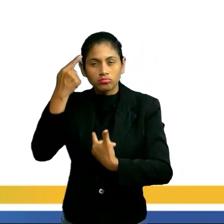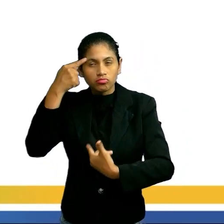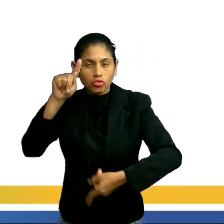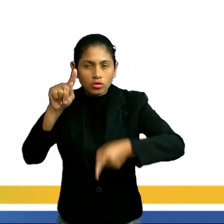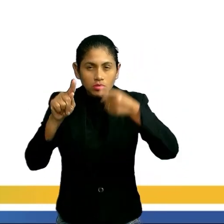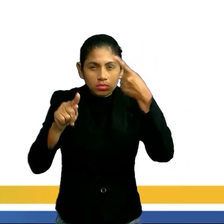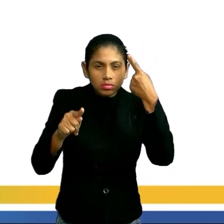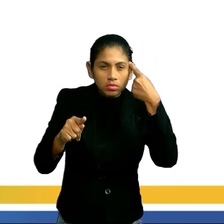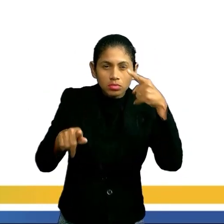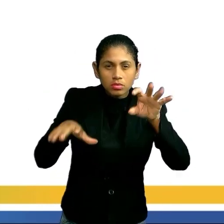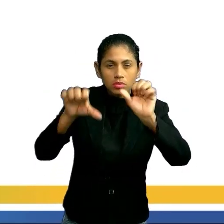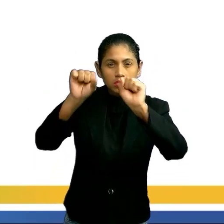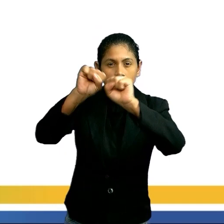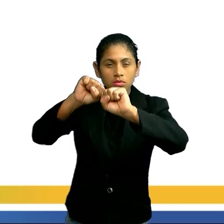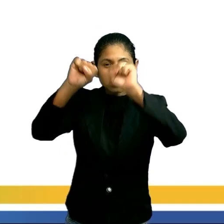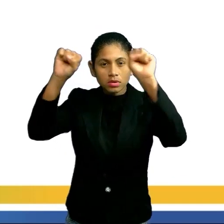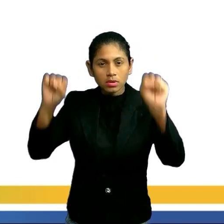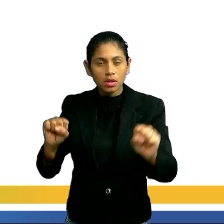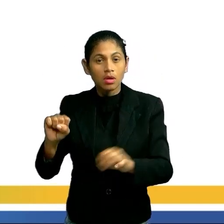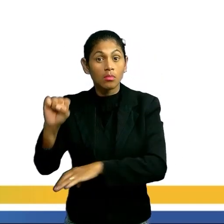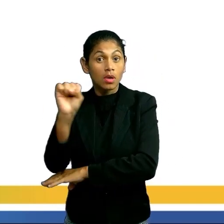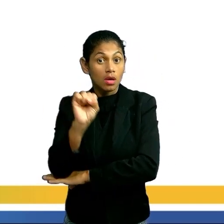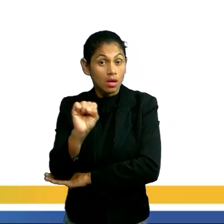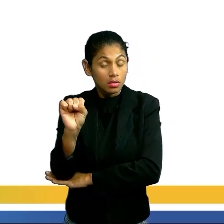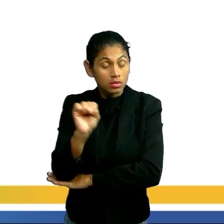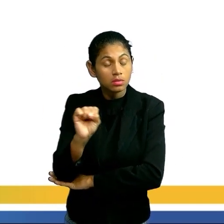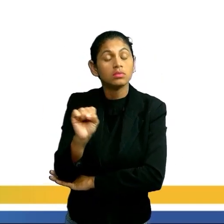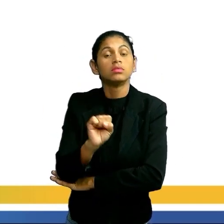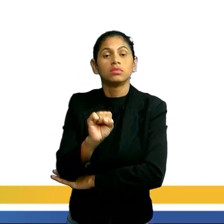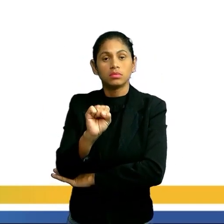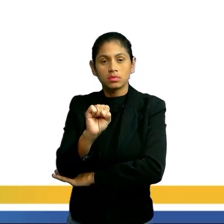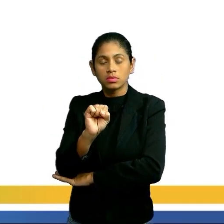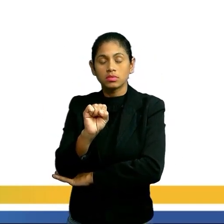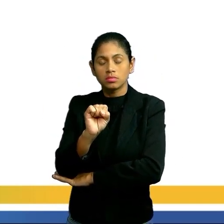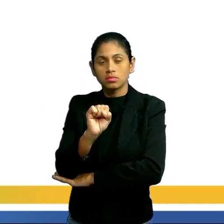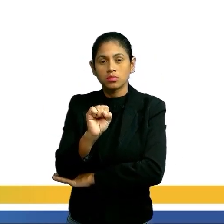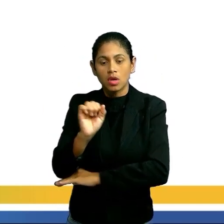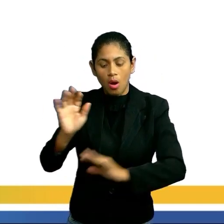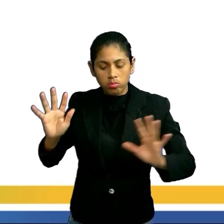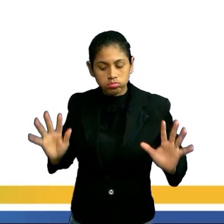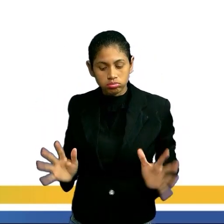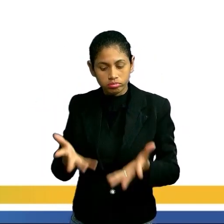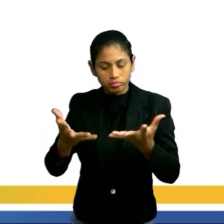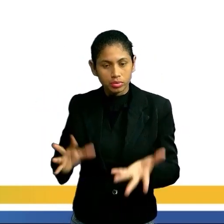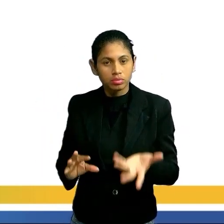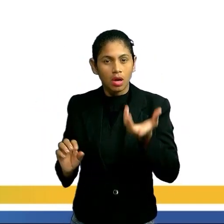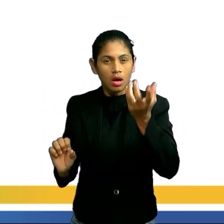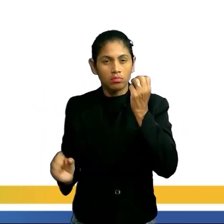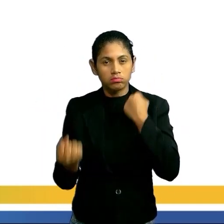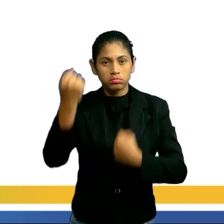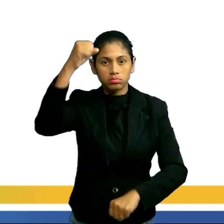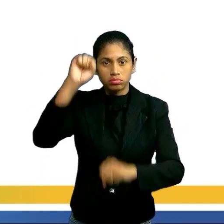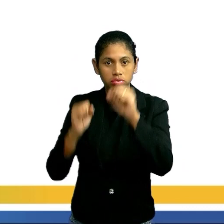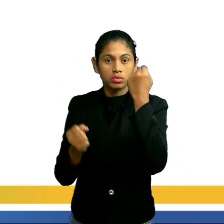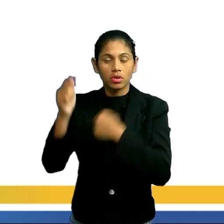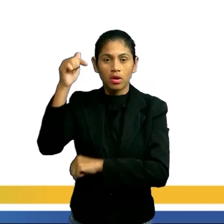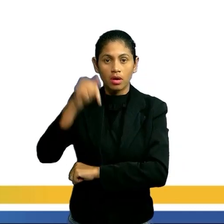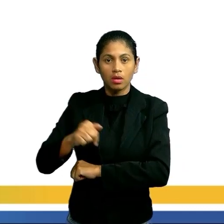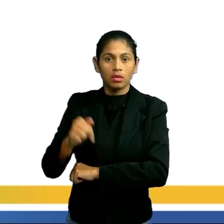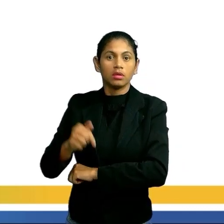de fomentar a industrialização no Brasil nesse momento. Só que o plano econômico